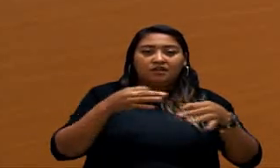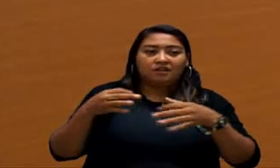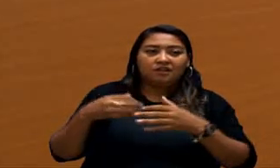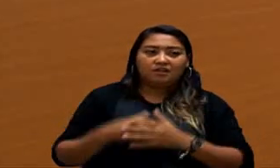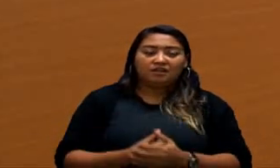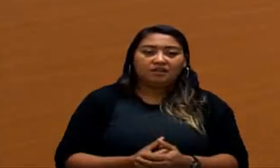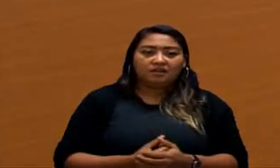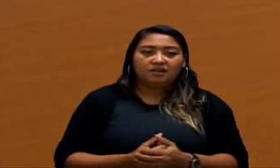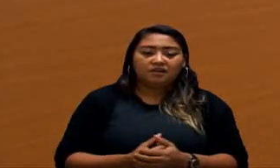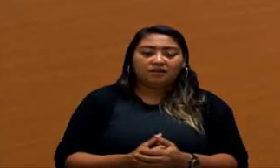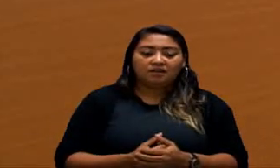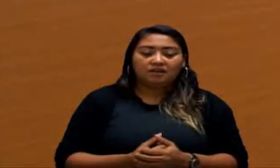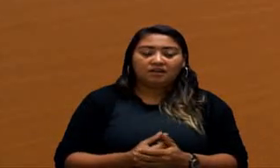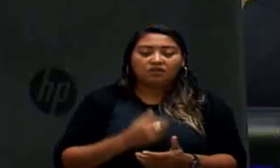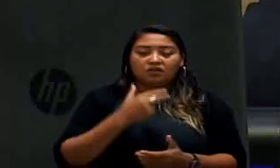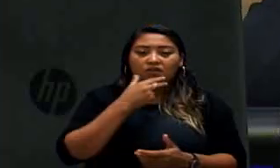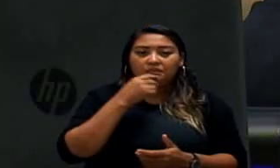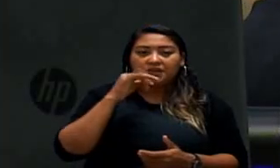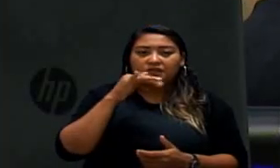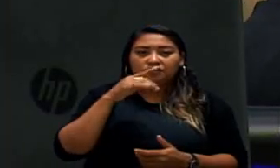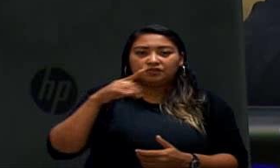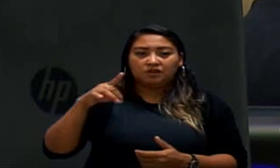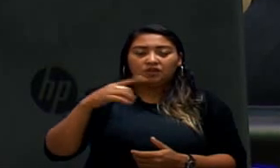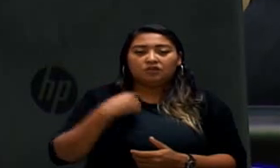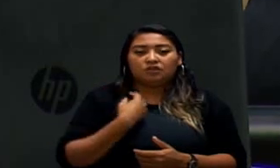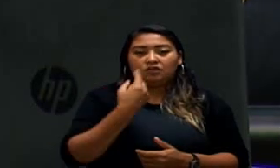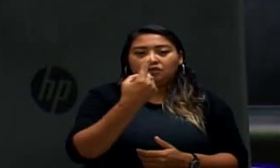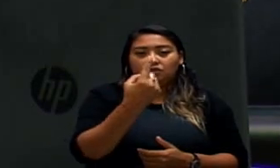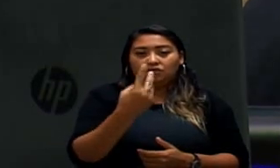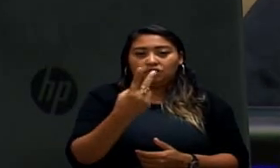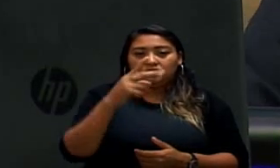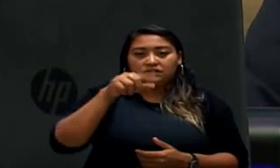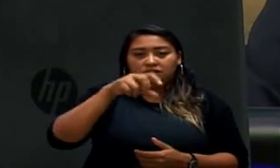está? Do João Donizete, o 1290.